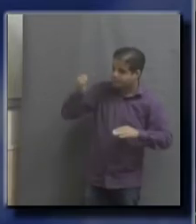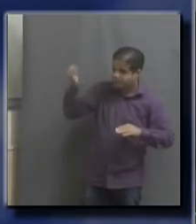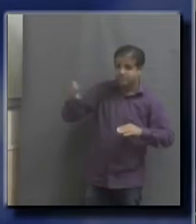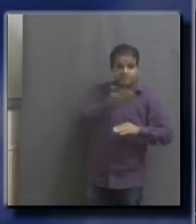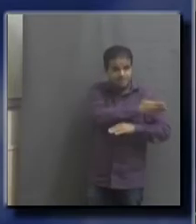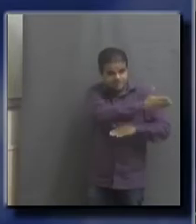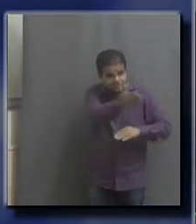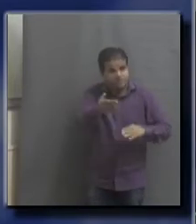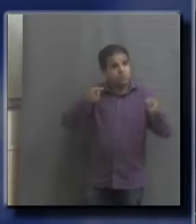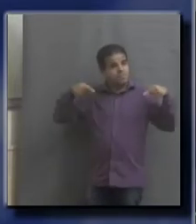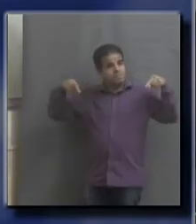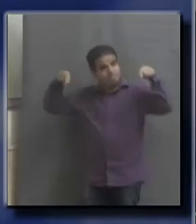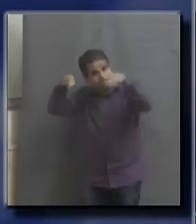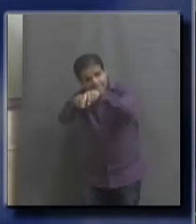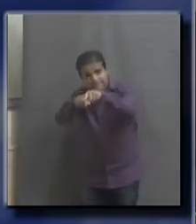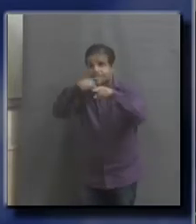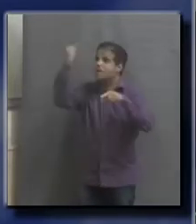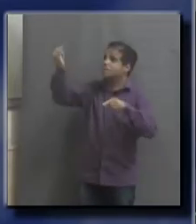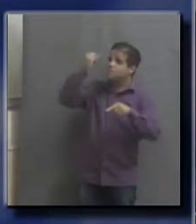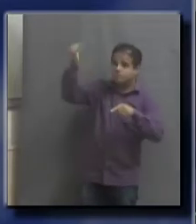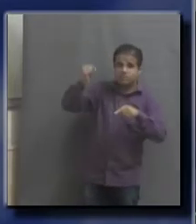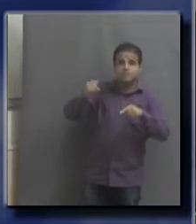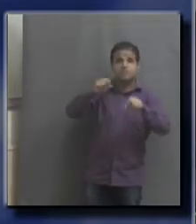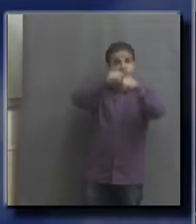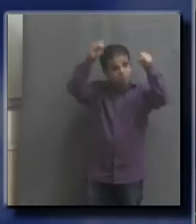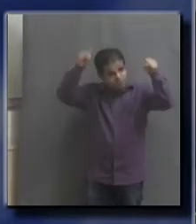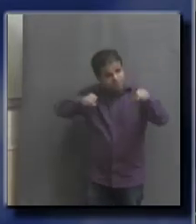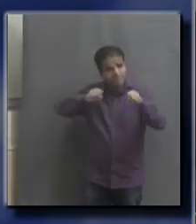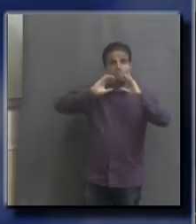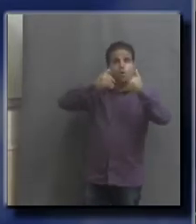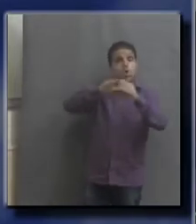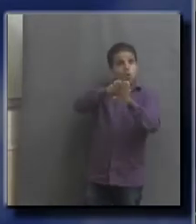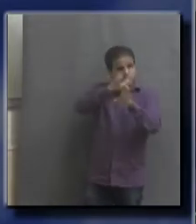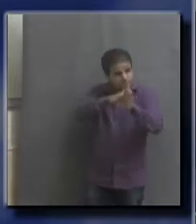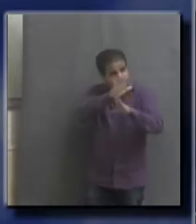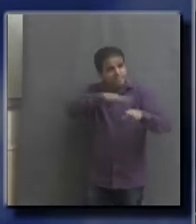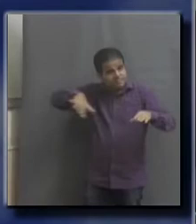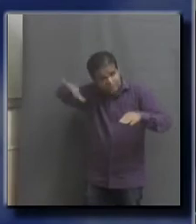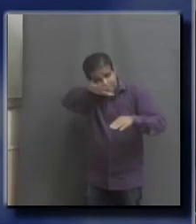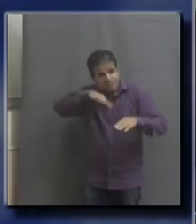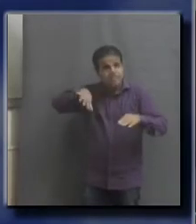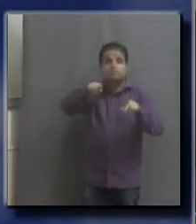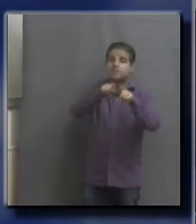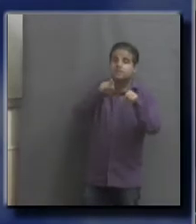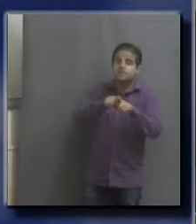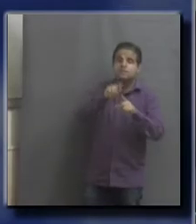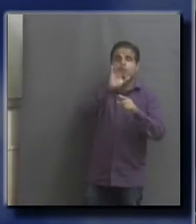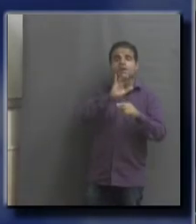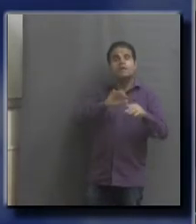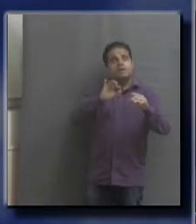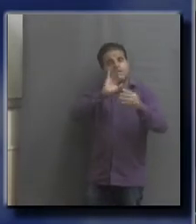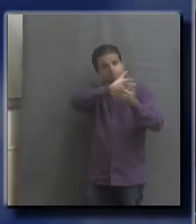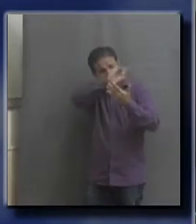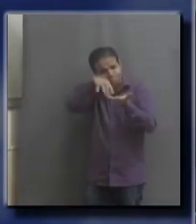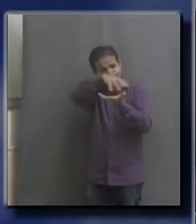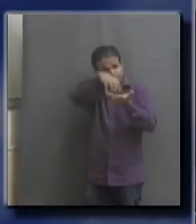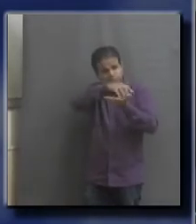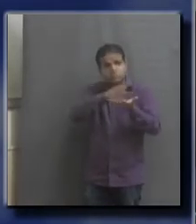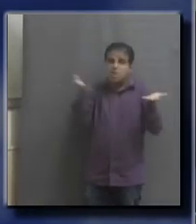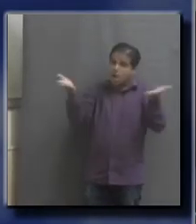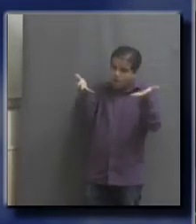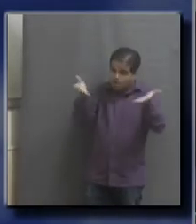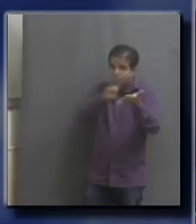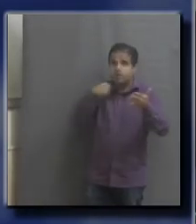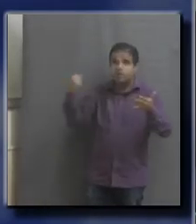com essa parceria importantíssima do Sistema Conselhos e da FENAPSE. E aí a gente